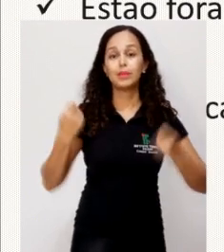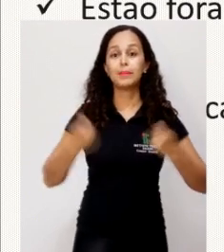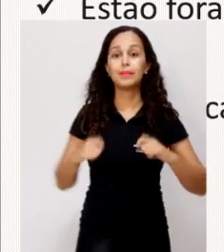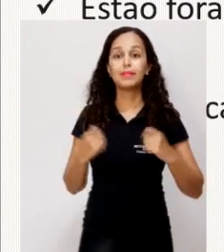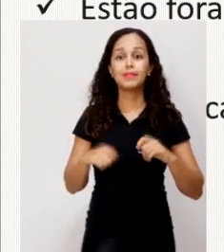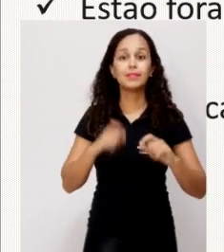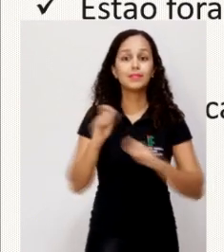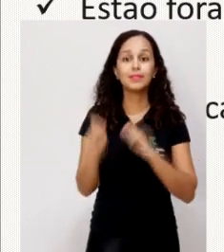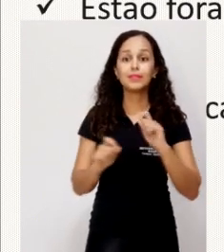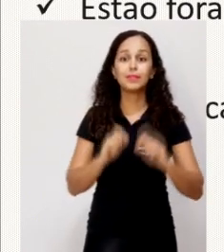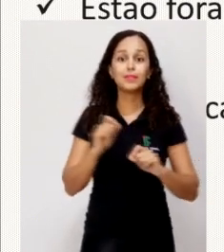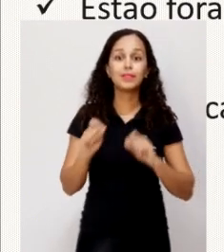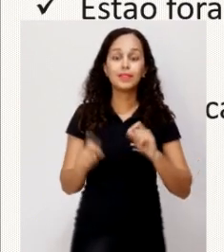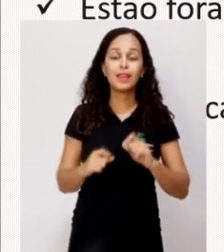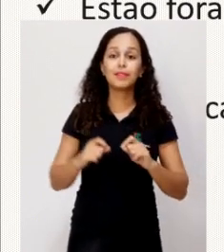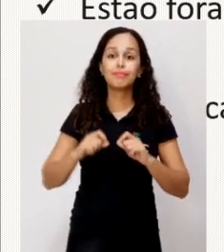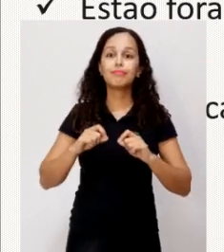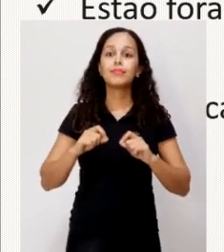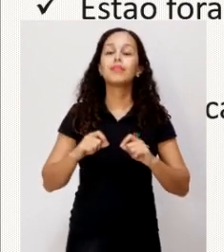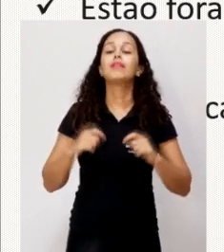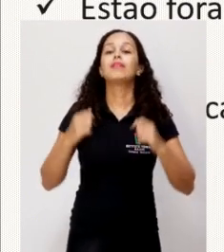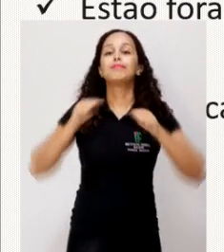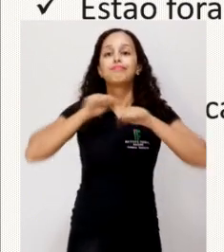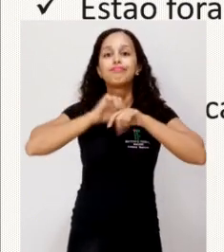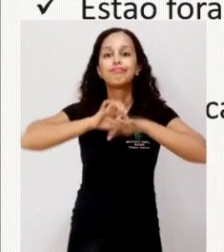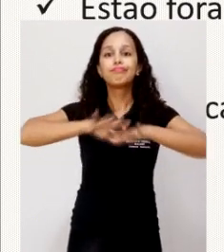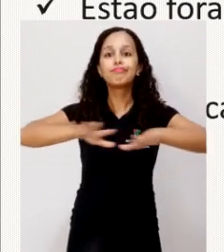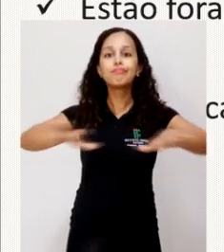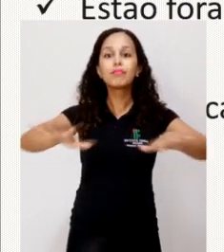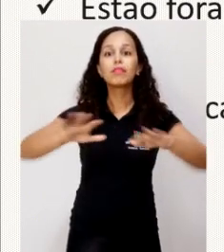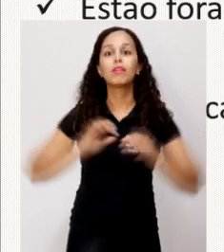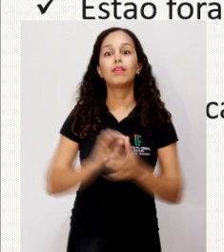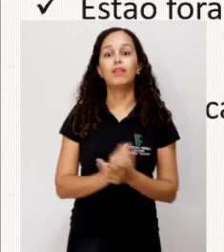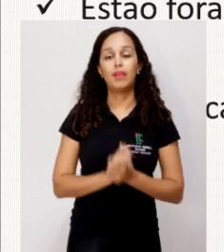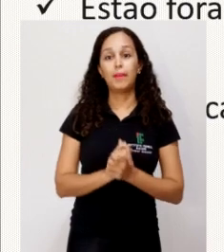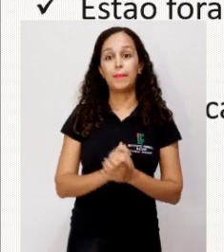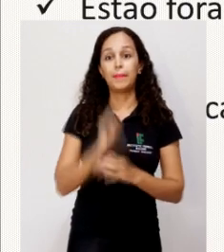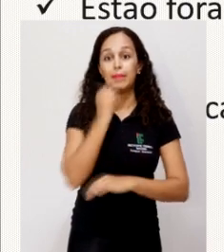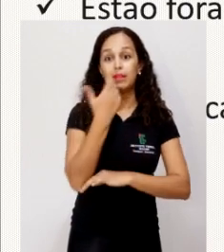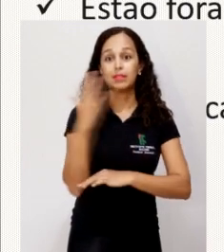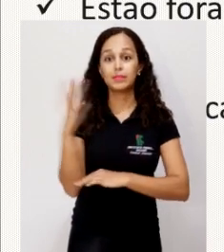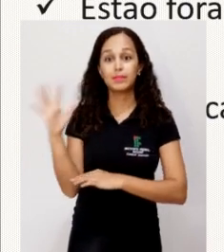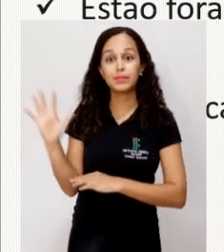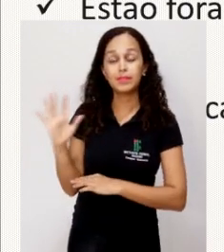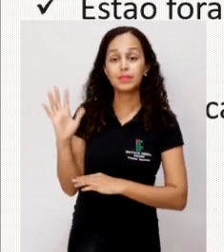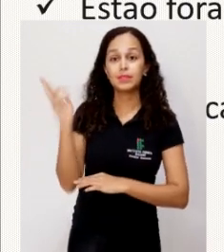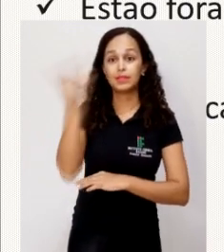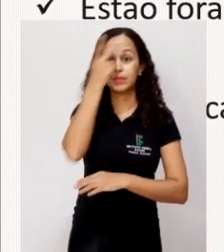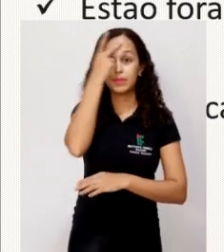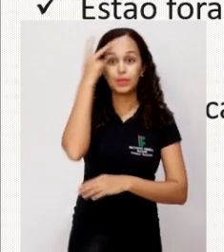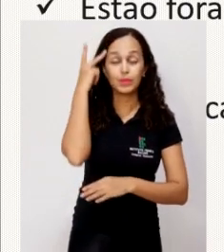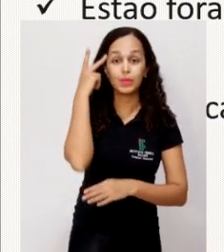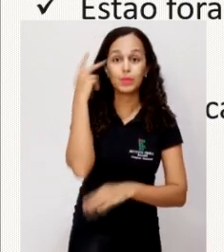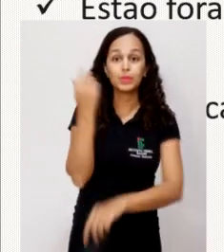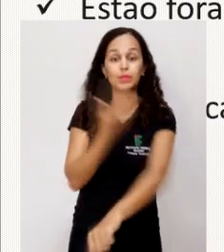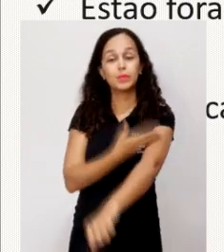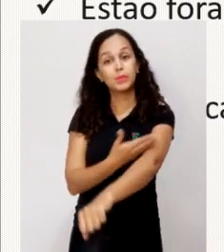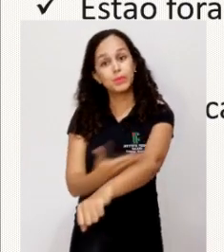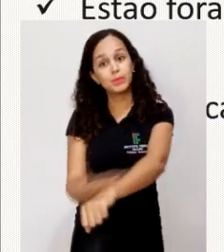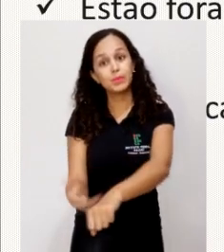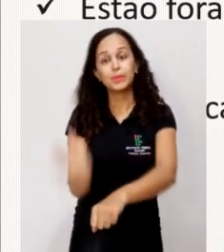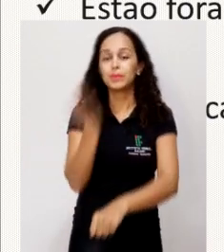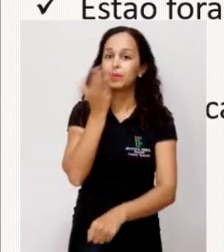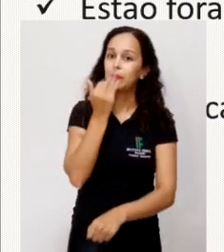né, esse potencial que essas plantas têm para serem incluídas na alimentação. Por não serem